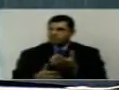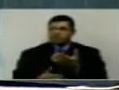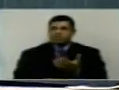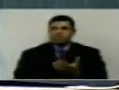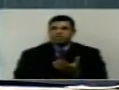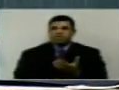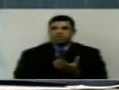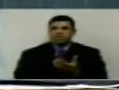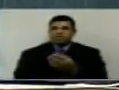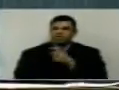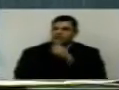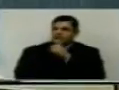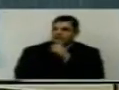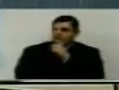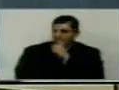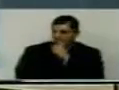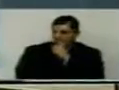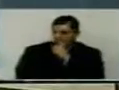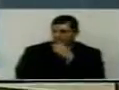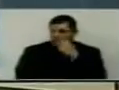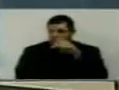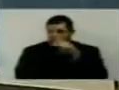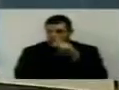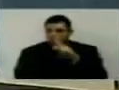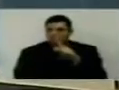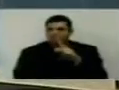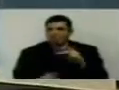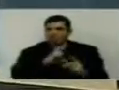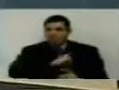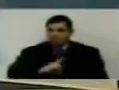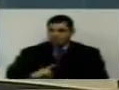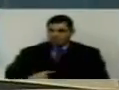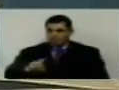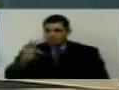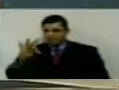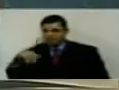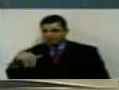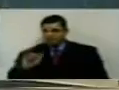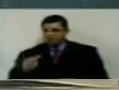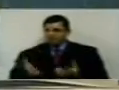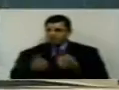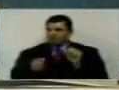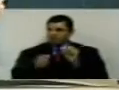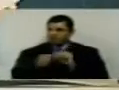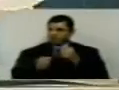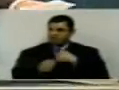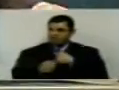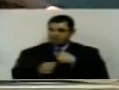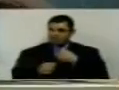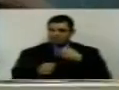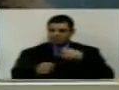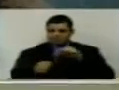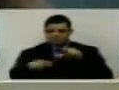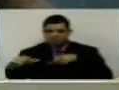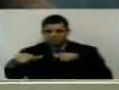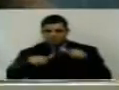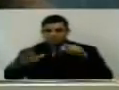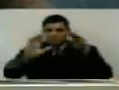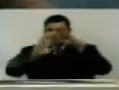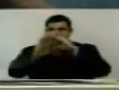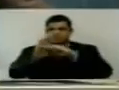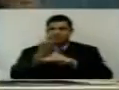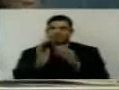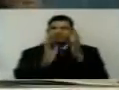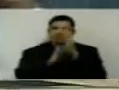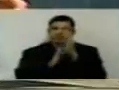quero invejar a iniciativa, deputado Tony Medeiros. Quisera ter sido eu o autor dessa iniciativa.